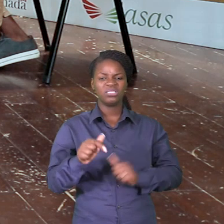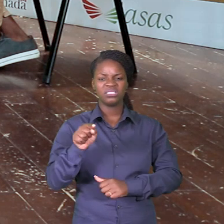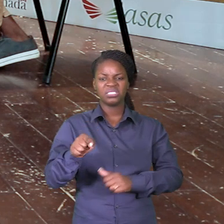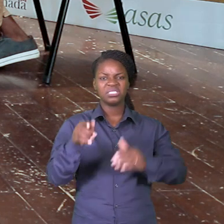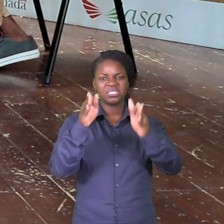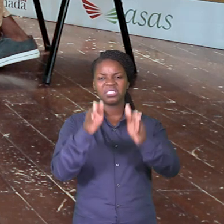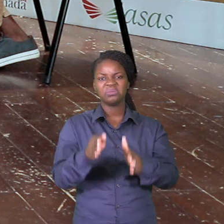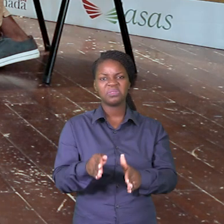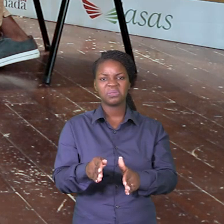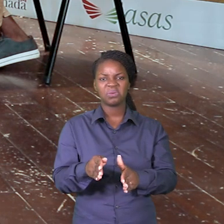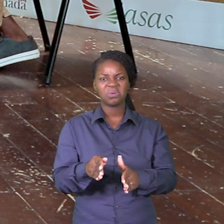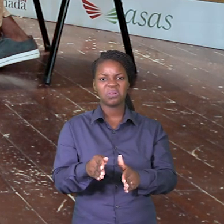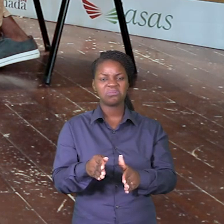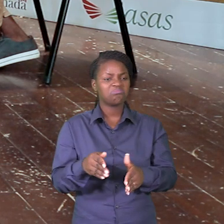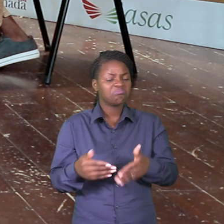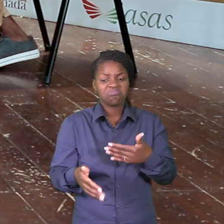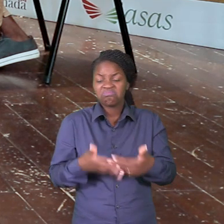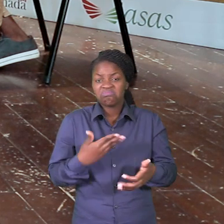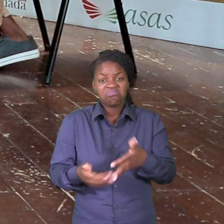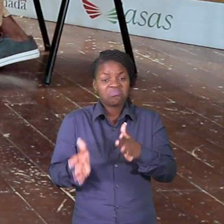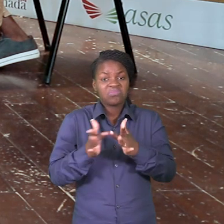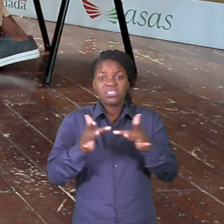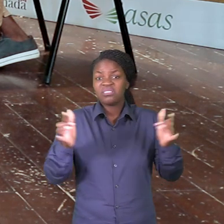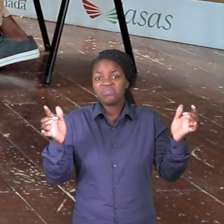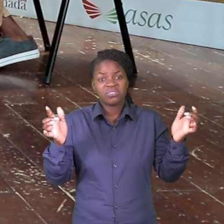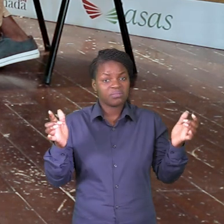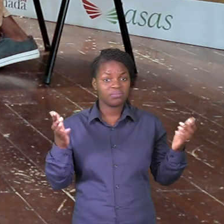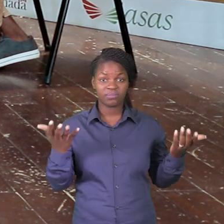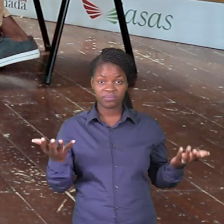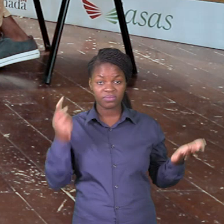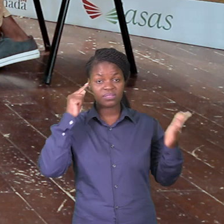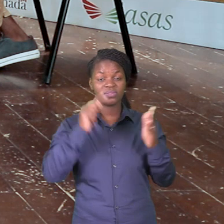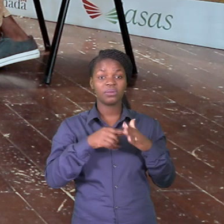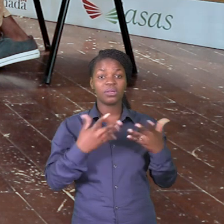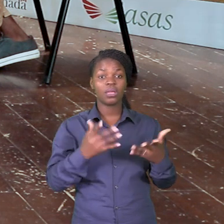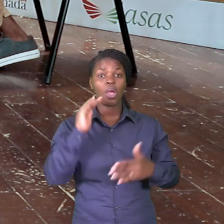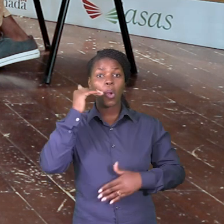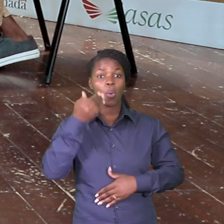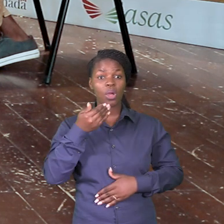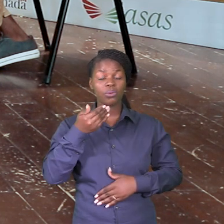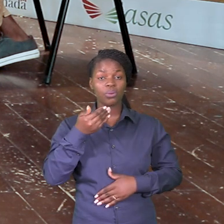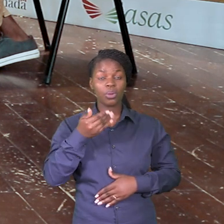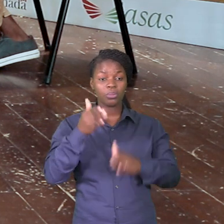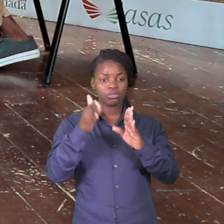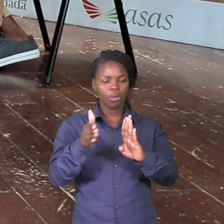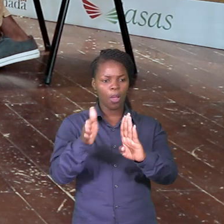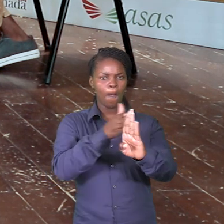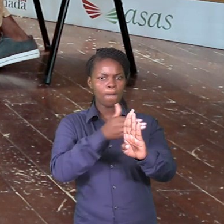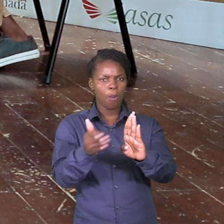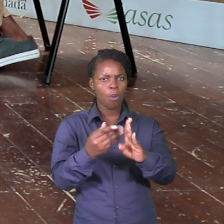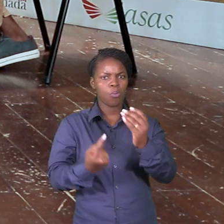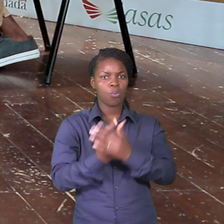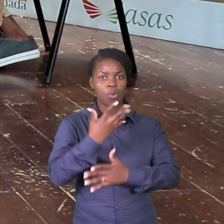aquele perpet saiu como se nada acontecido então o fato de não haver